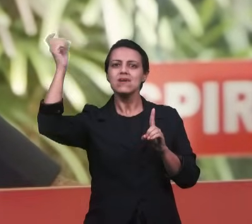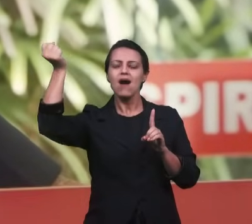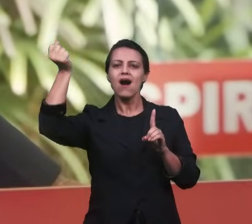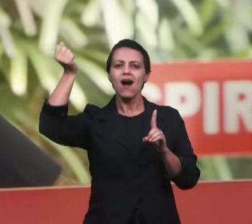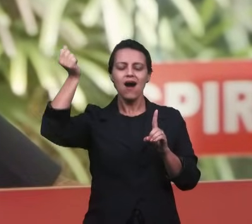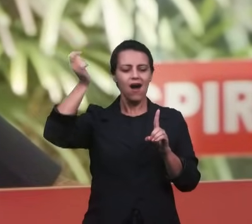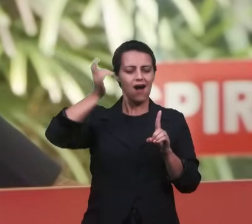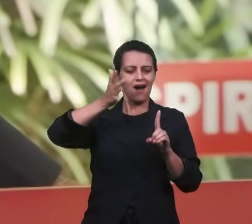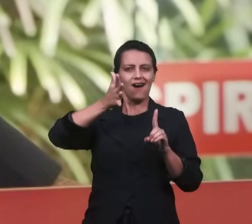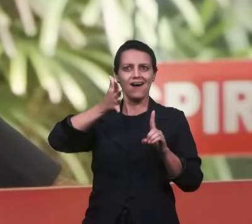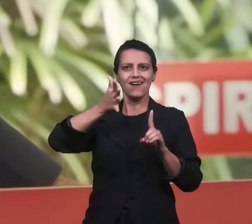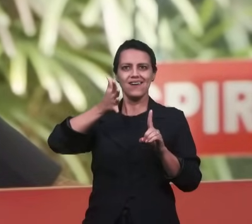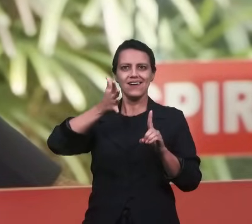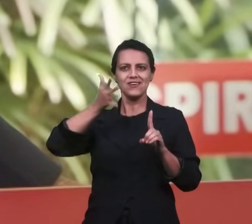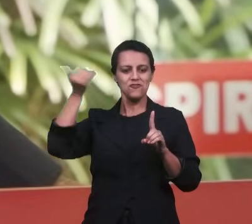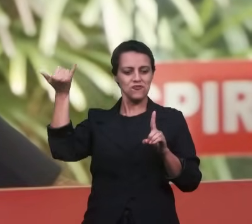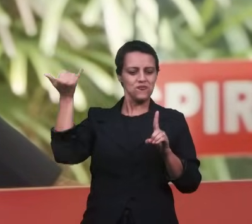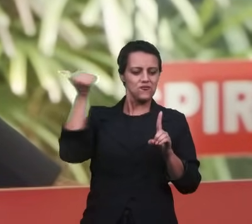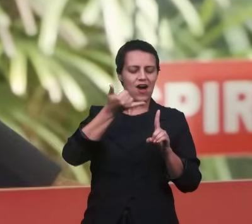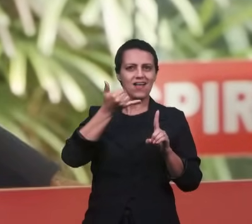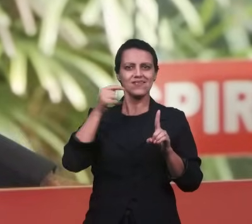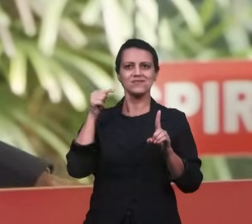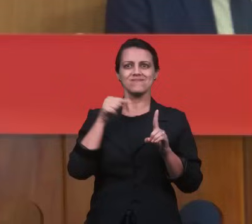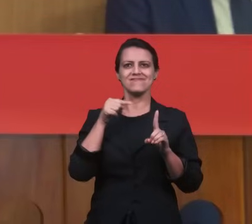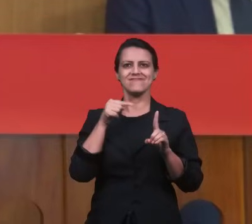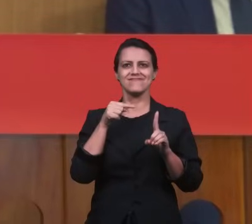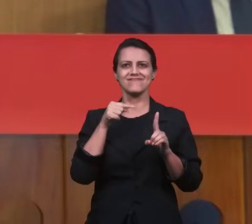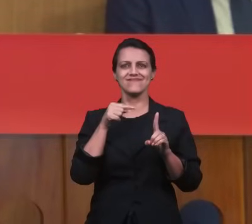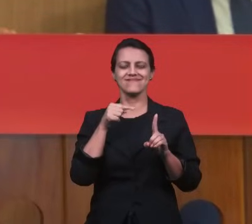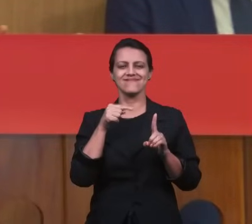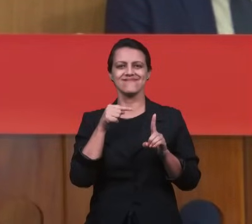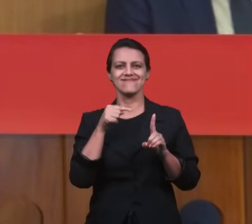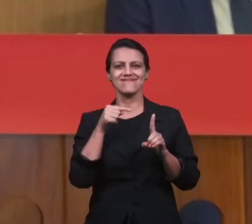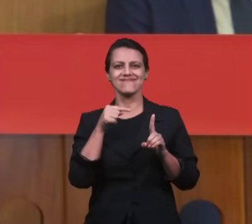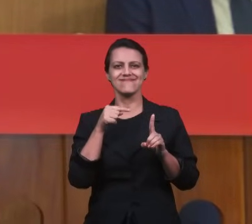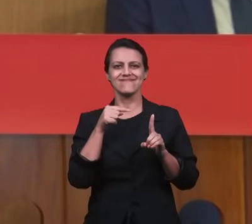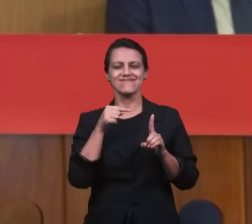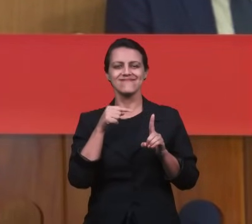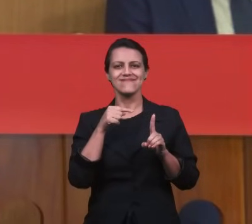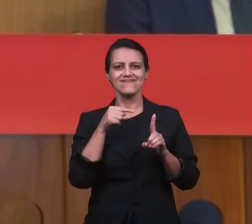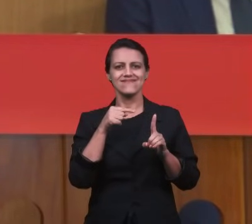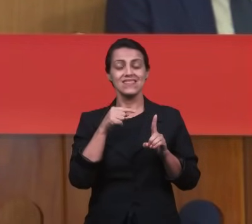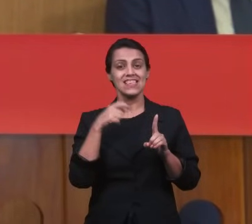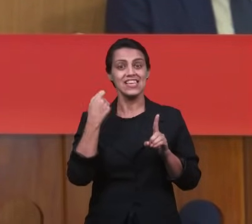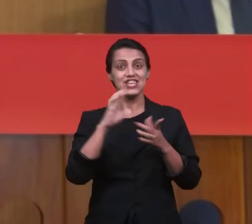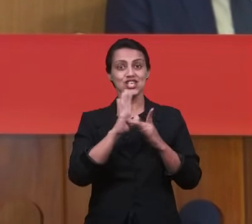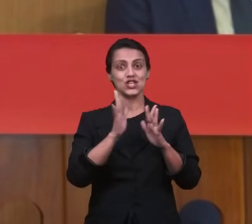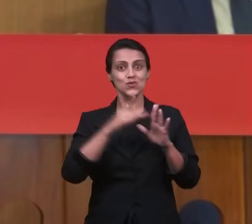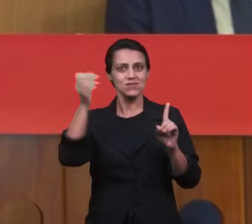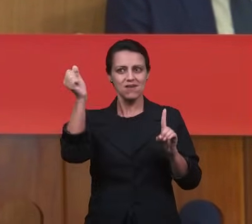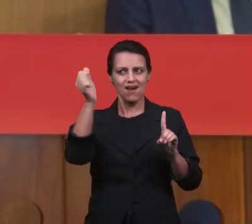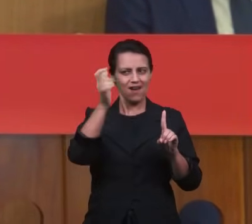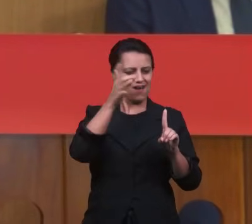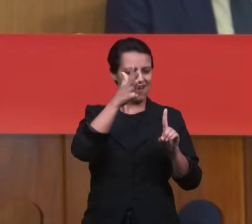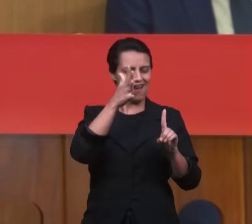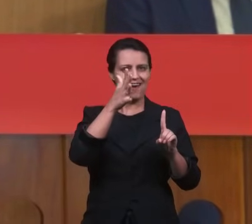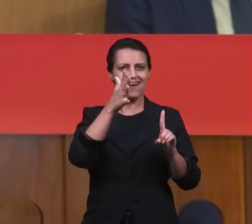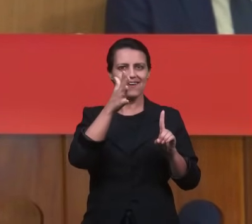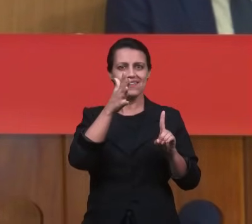uma revelação, não é um ídolo. Então ele tem que se revelar a você. Se revelou a